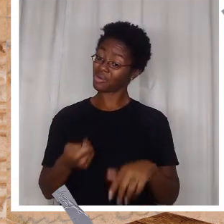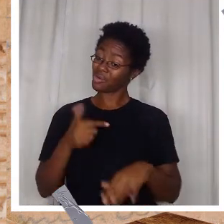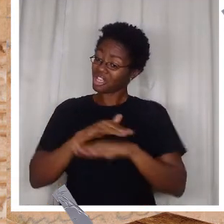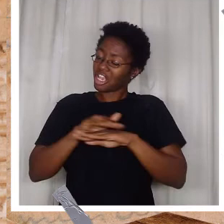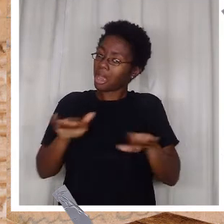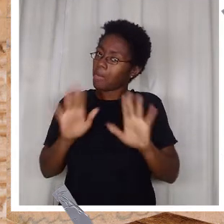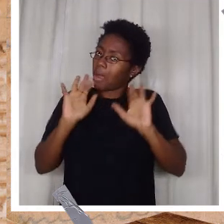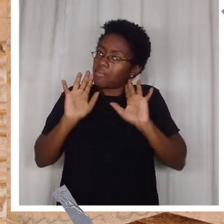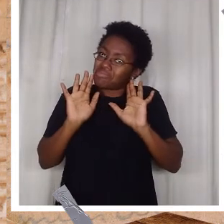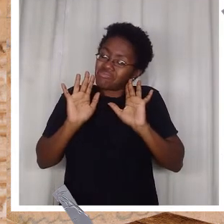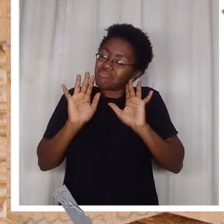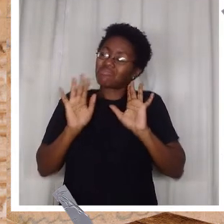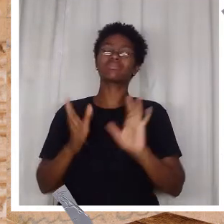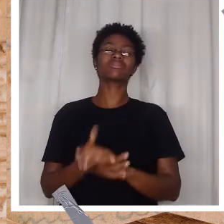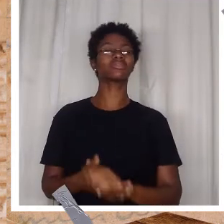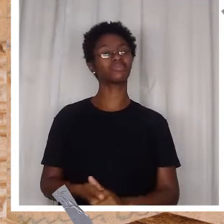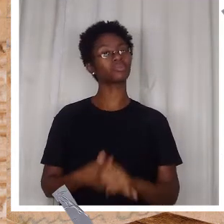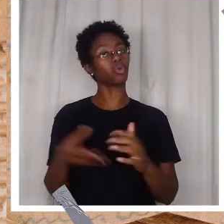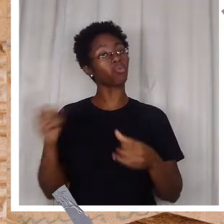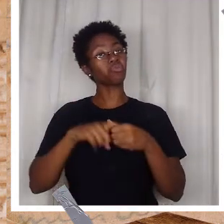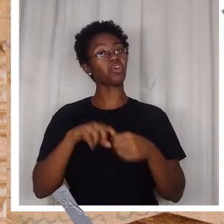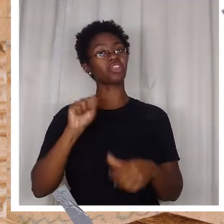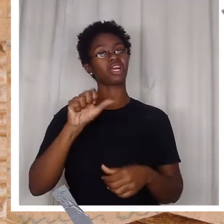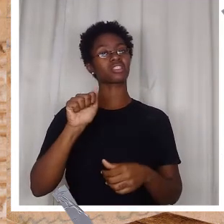Sabrina, está com você.